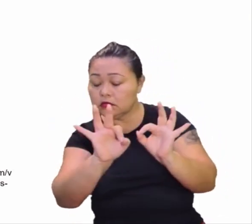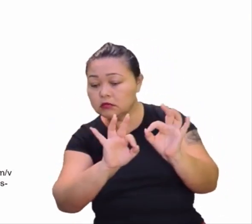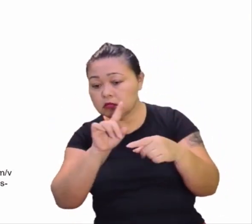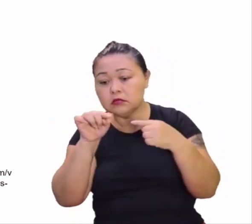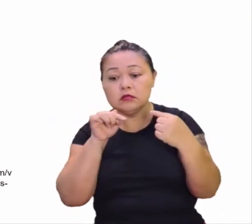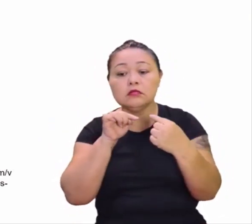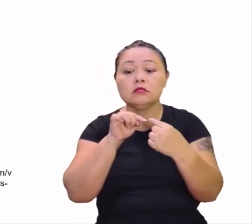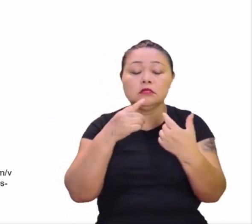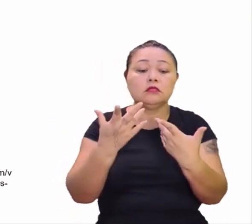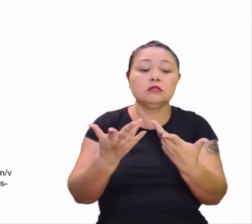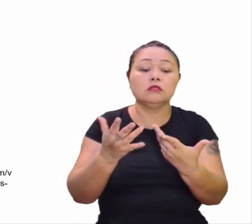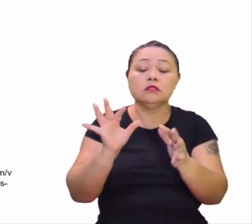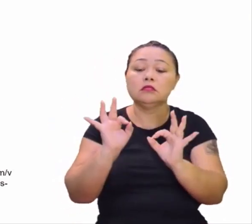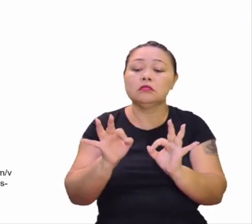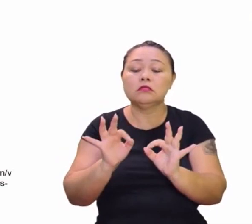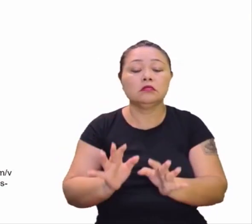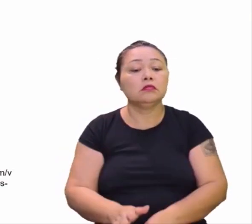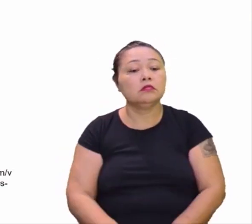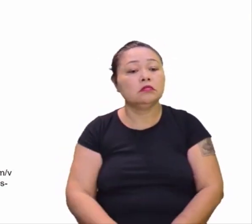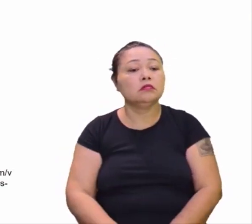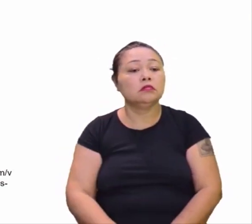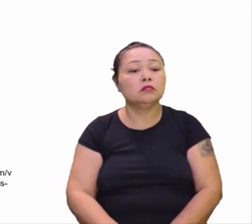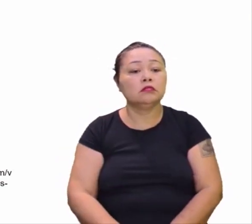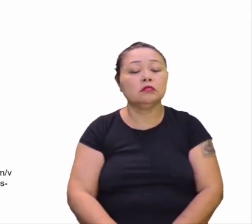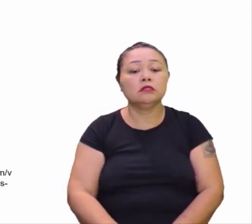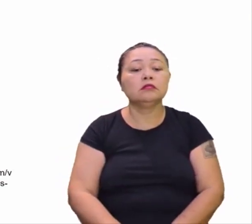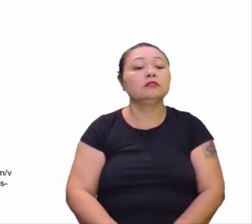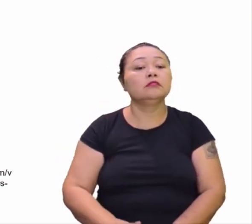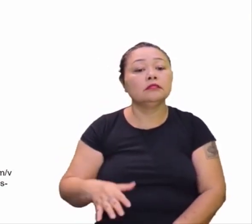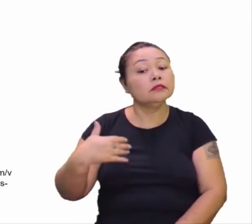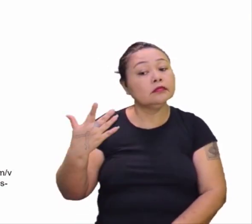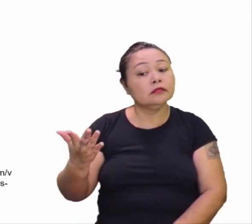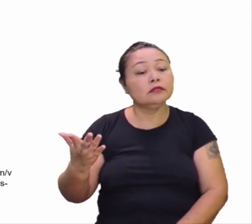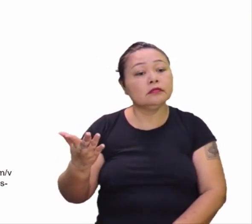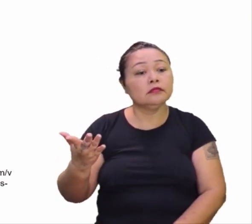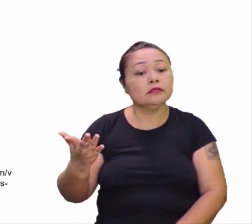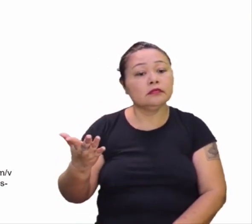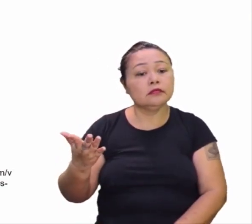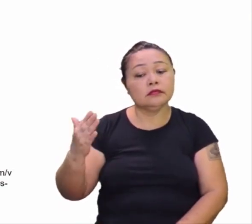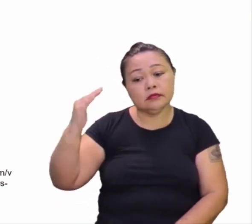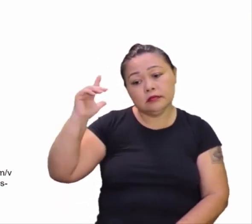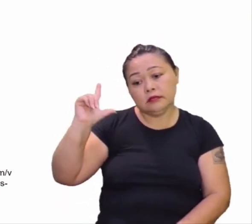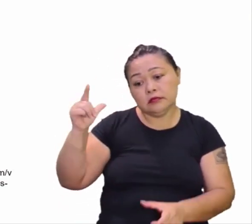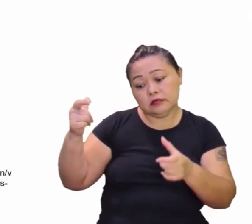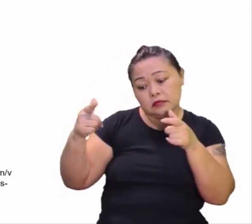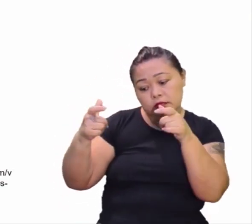estrutura. Função, né? Função, exatamente. Então, galera, essas são as